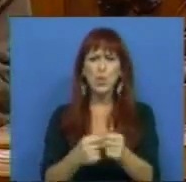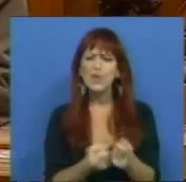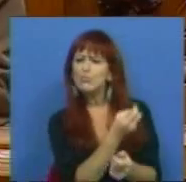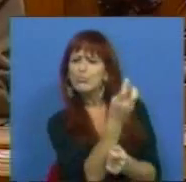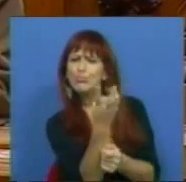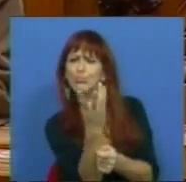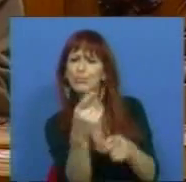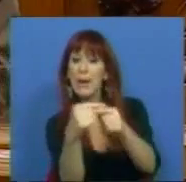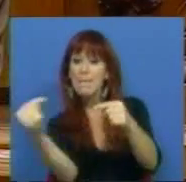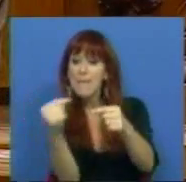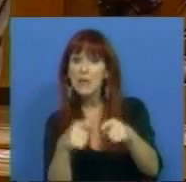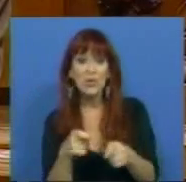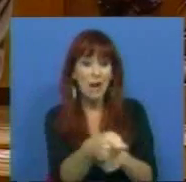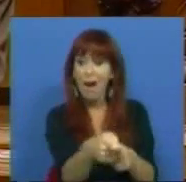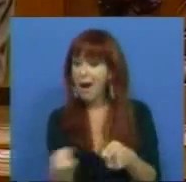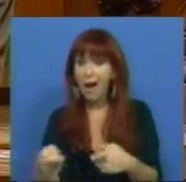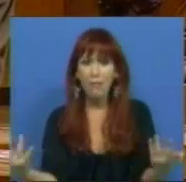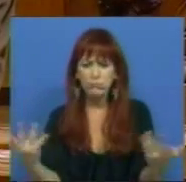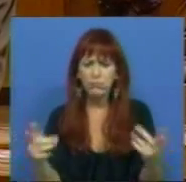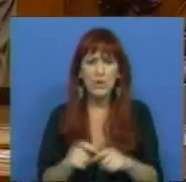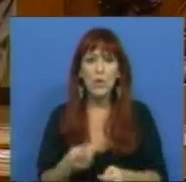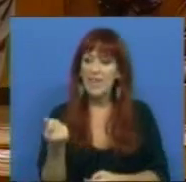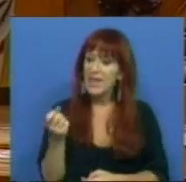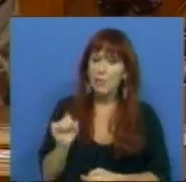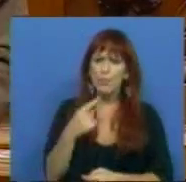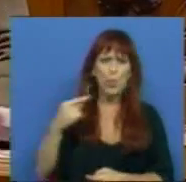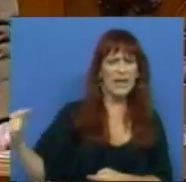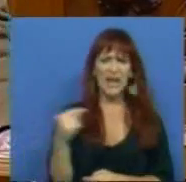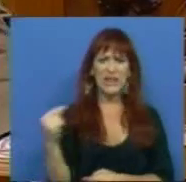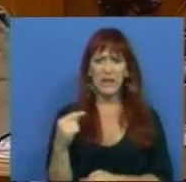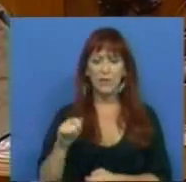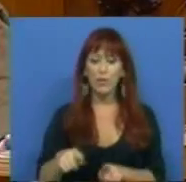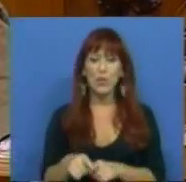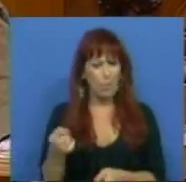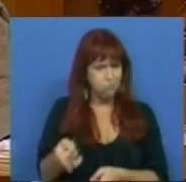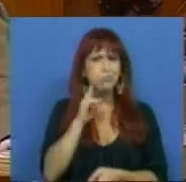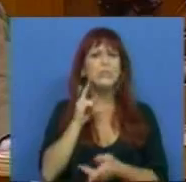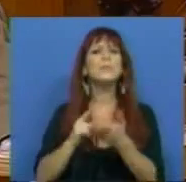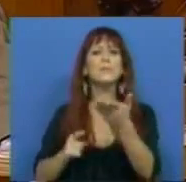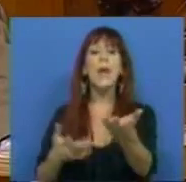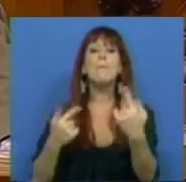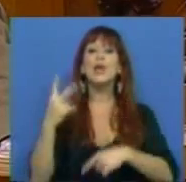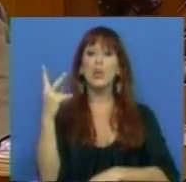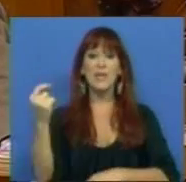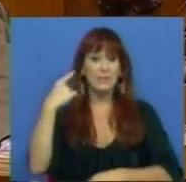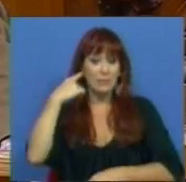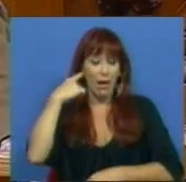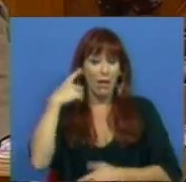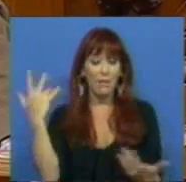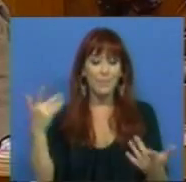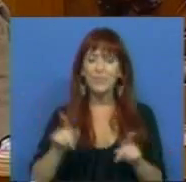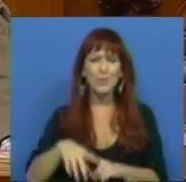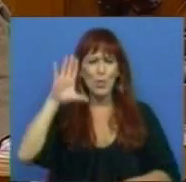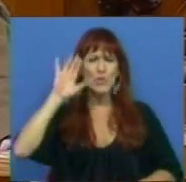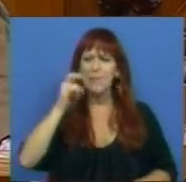rácios mínimos de solvabilidade e com uma situação líquida negativa e ilegal. Mas 2 anos depois,